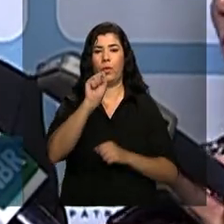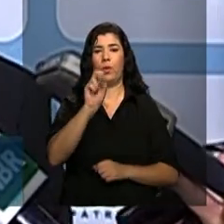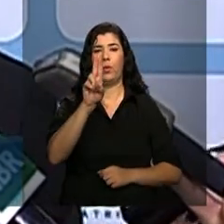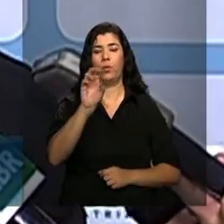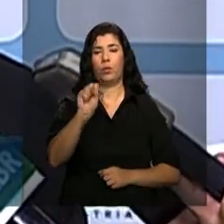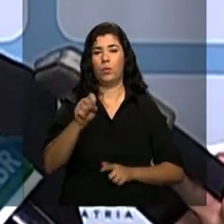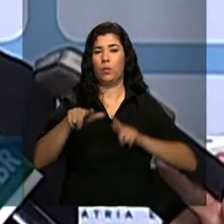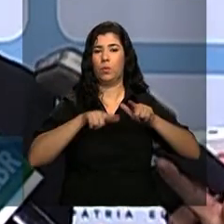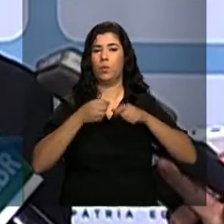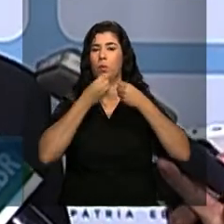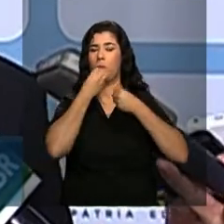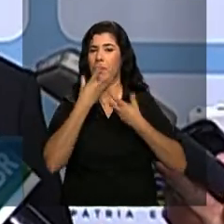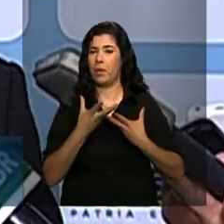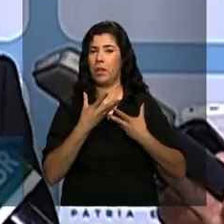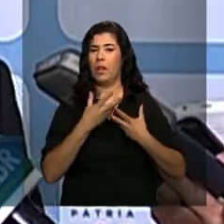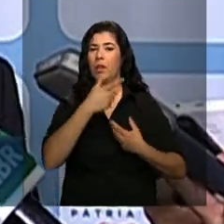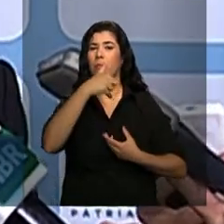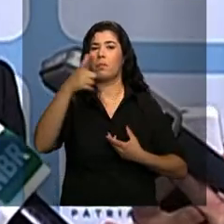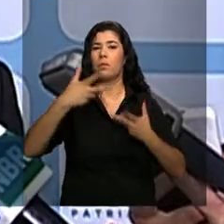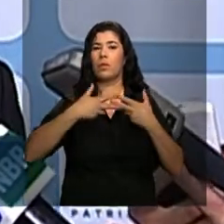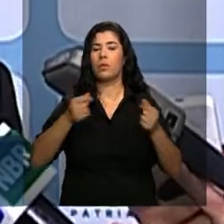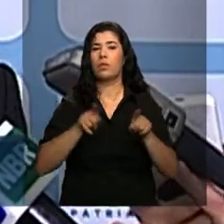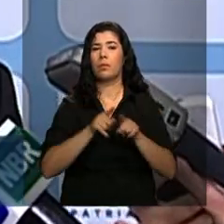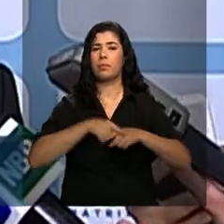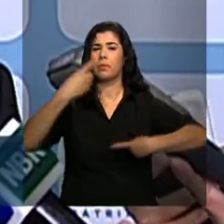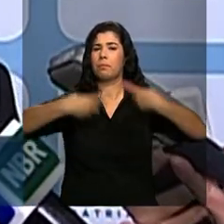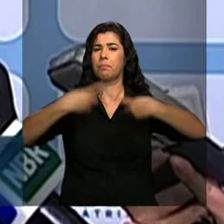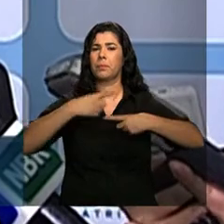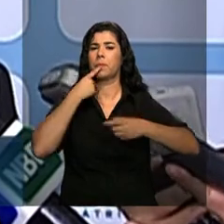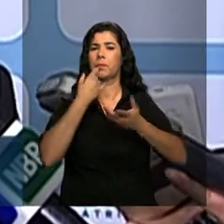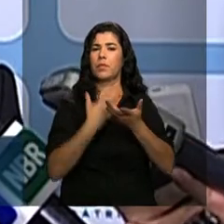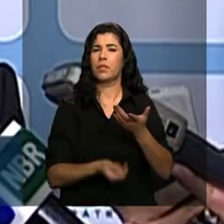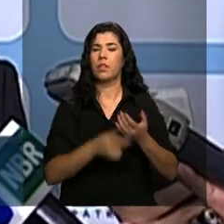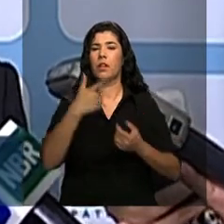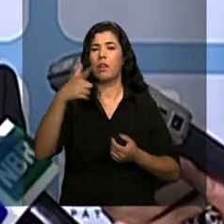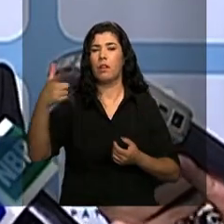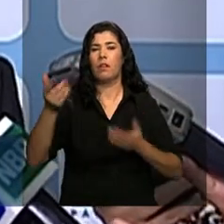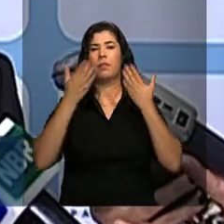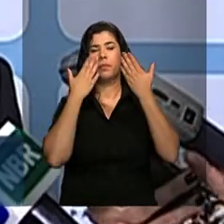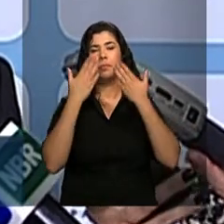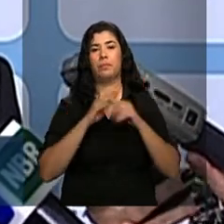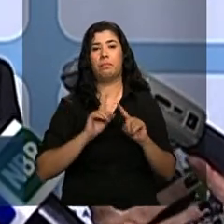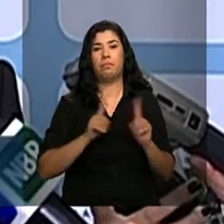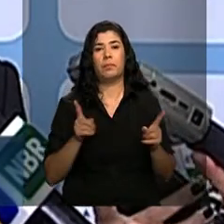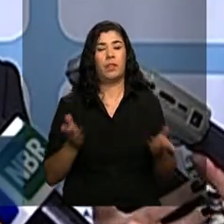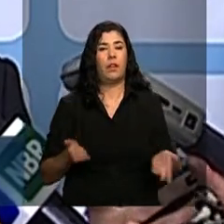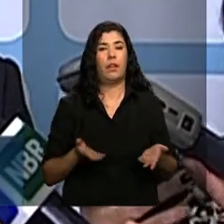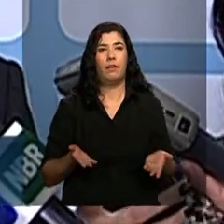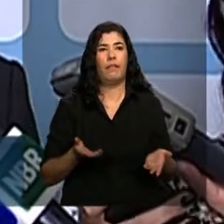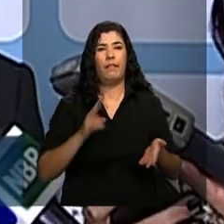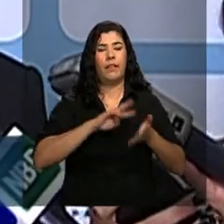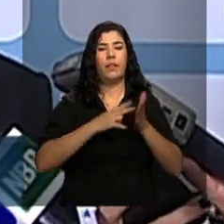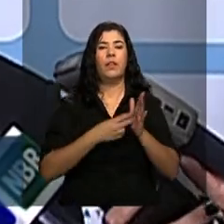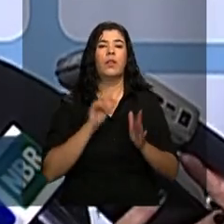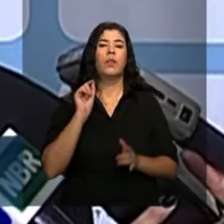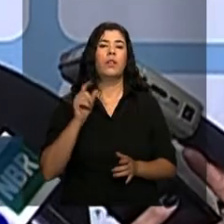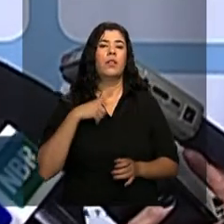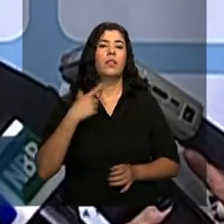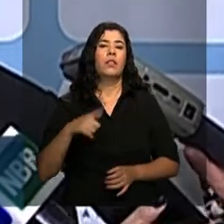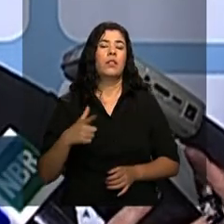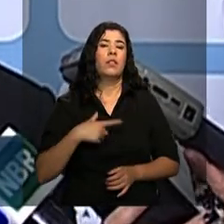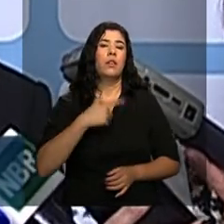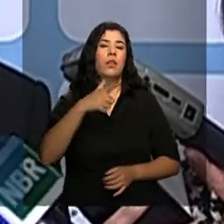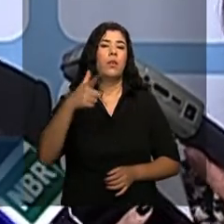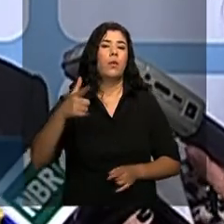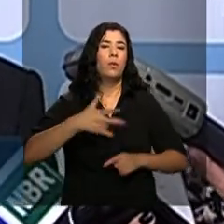bem, e para muitas coisas, o sangue, a política de sangue é sempre um exemplo, né? Agora, isso não significa que nós não tenhamos que